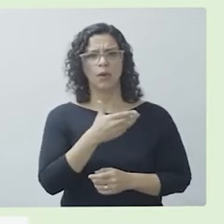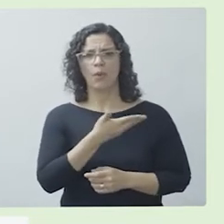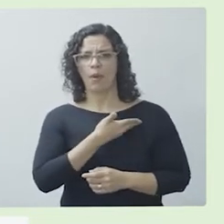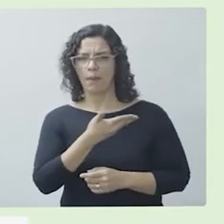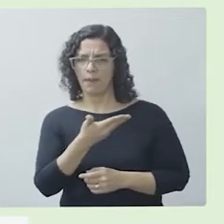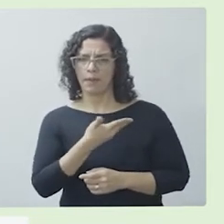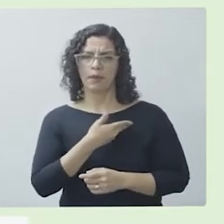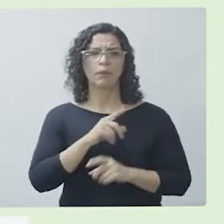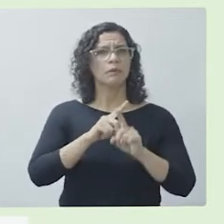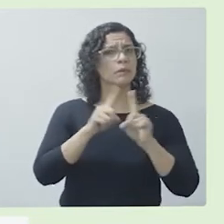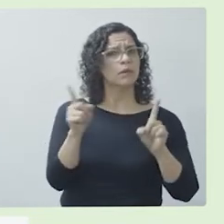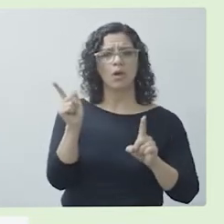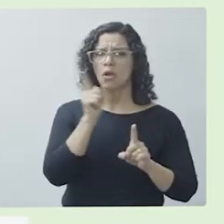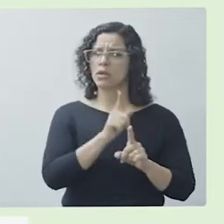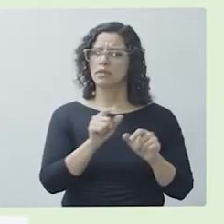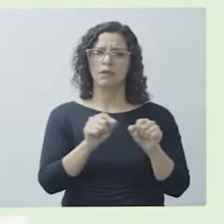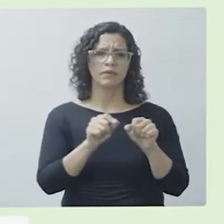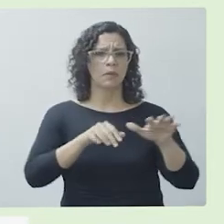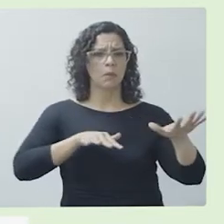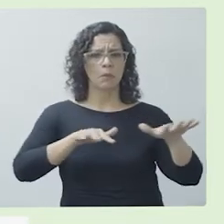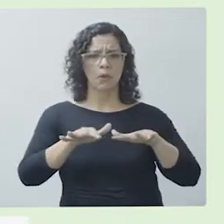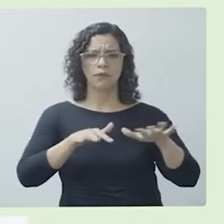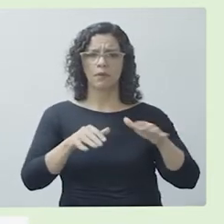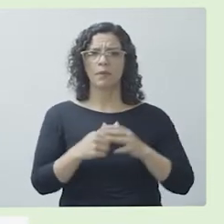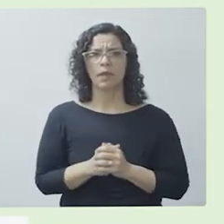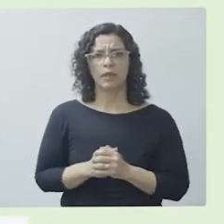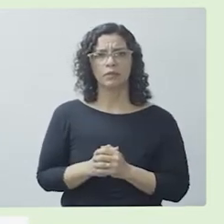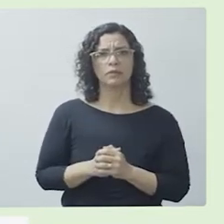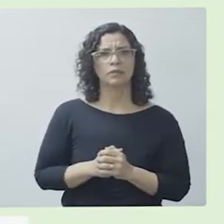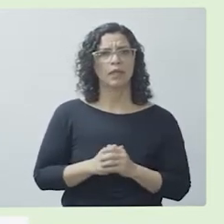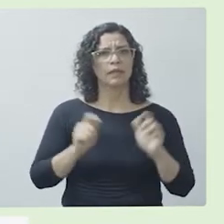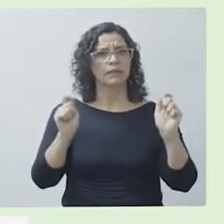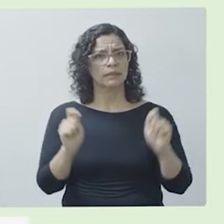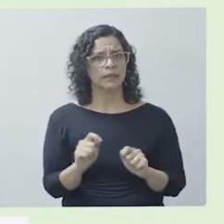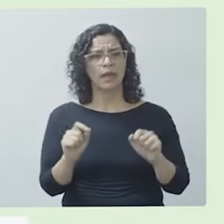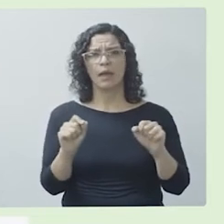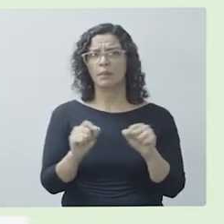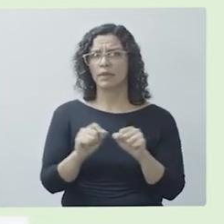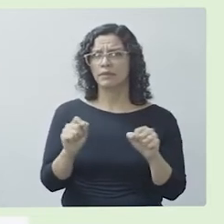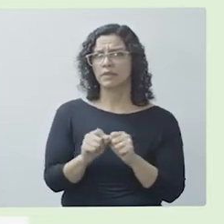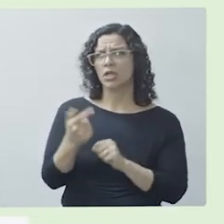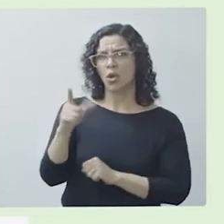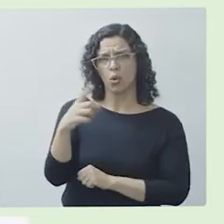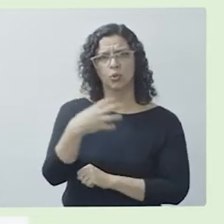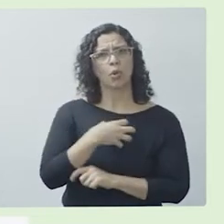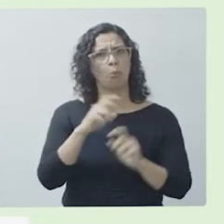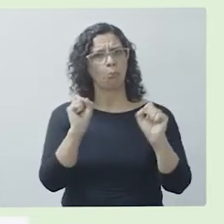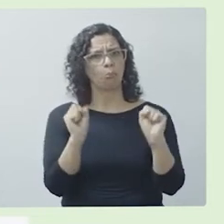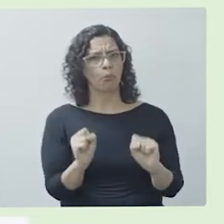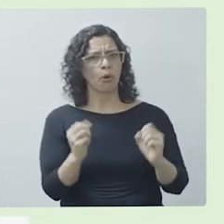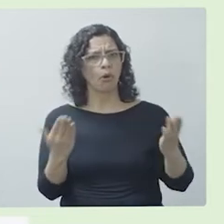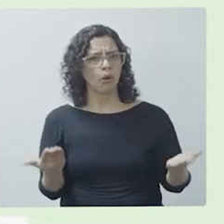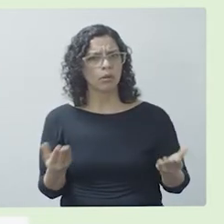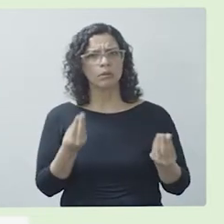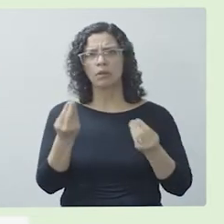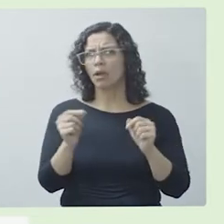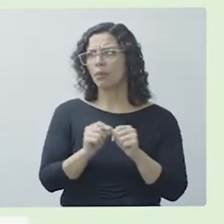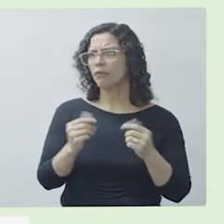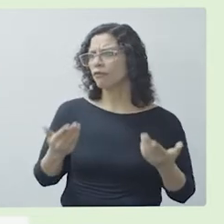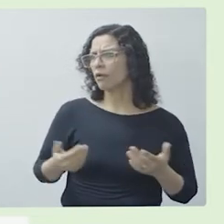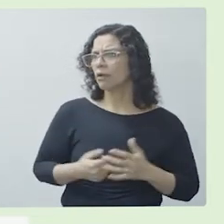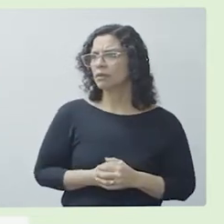Professora, tenho um amigo que não consegue fazer esses movimentos. Podemos fazer de